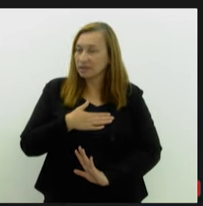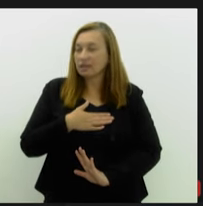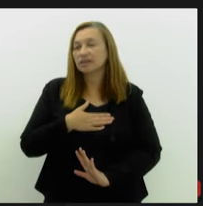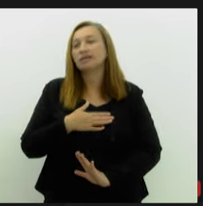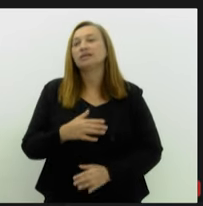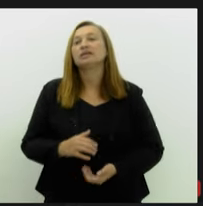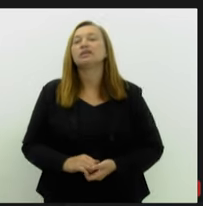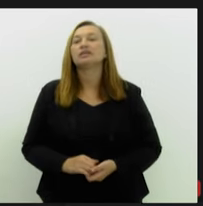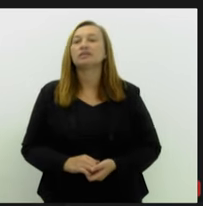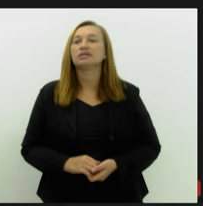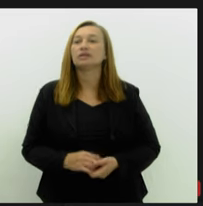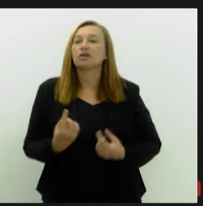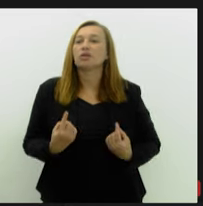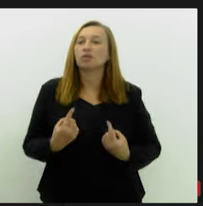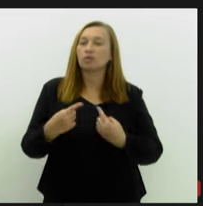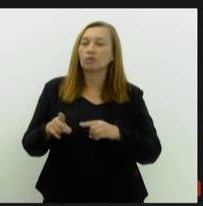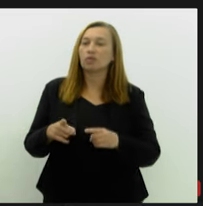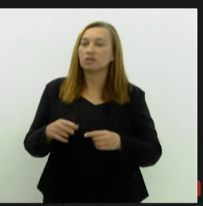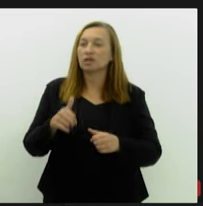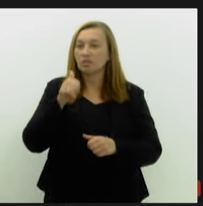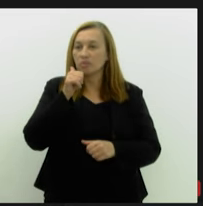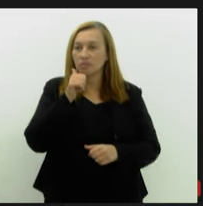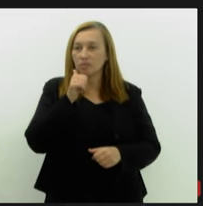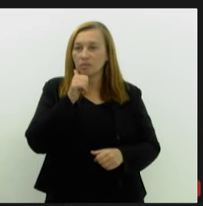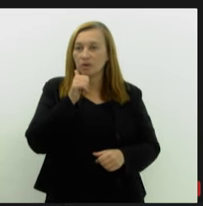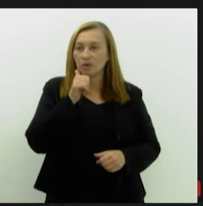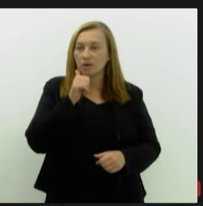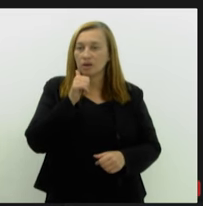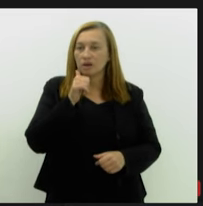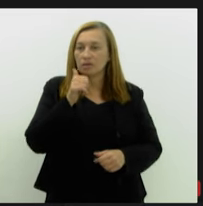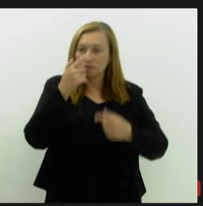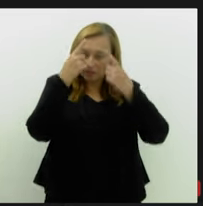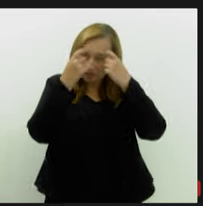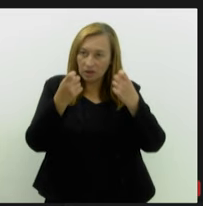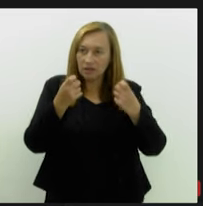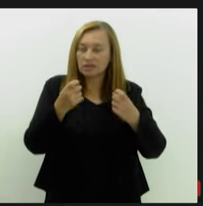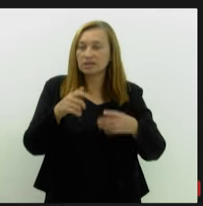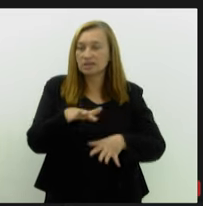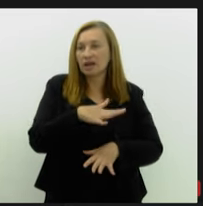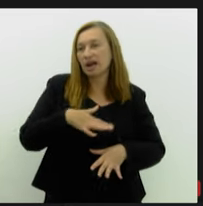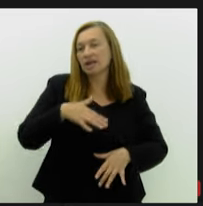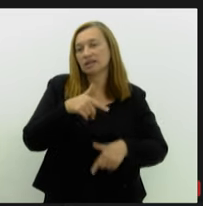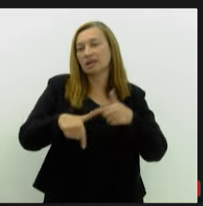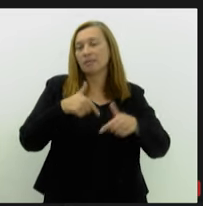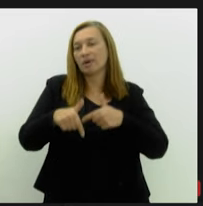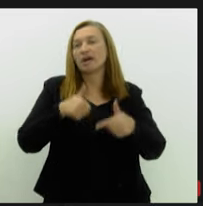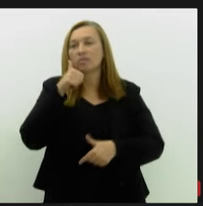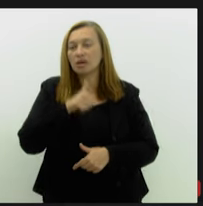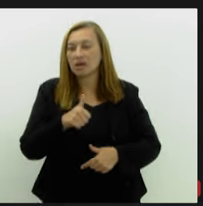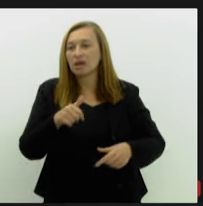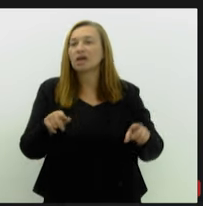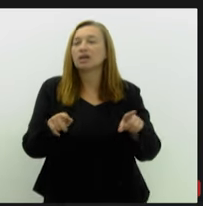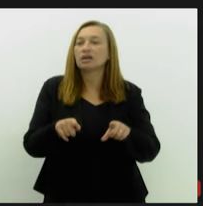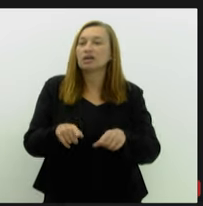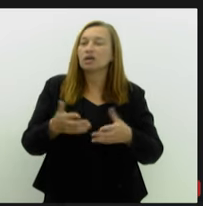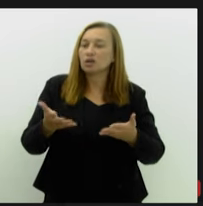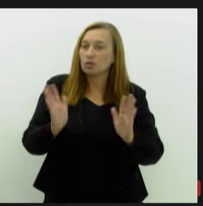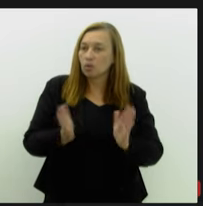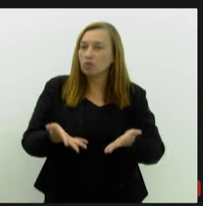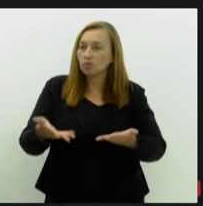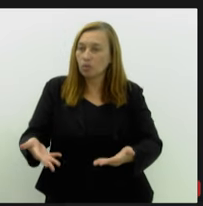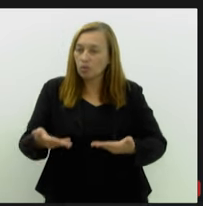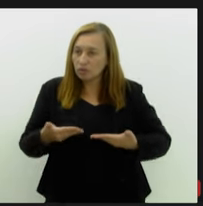autoria que fala do combate da mulher no mercado de trabalho, e hoje ainda tenho, né, um convite, né,